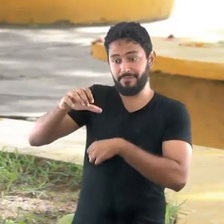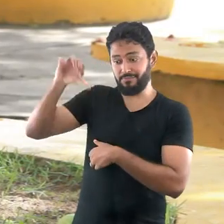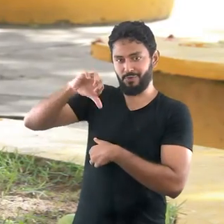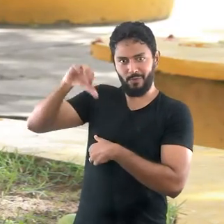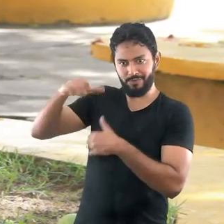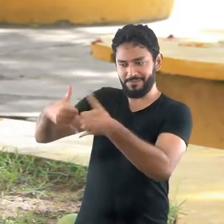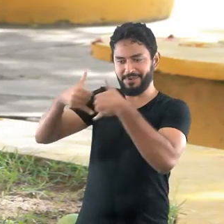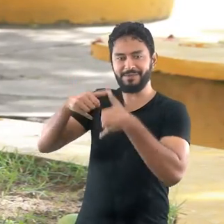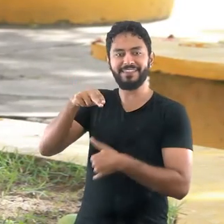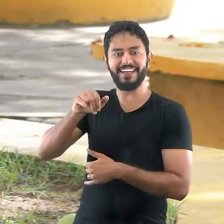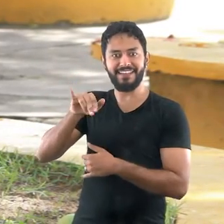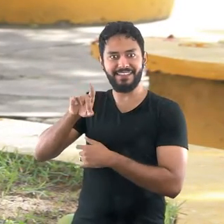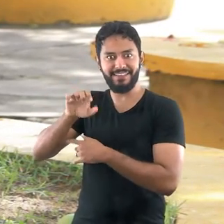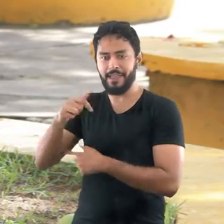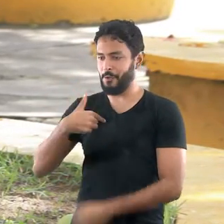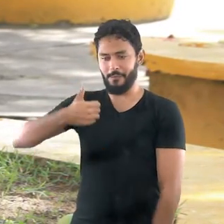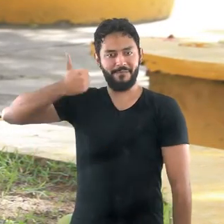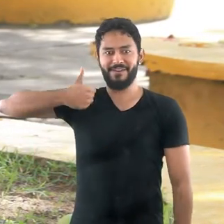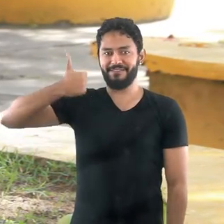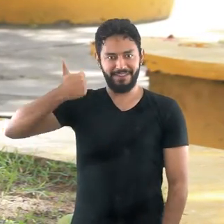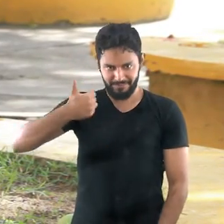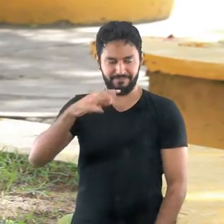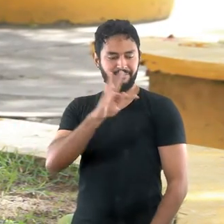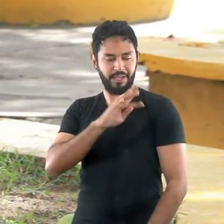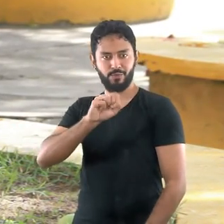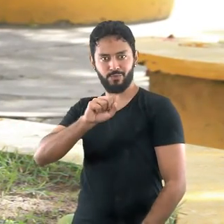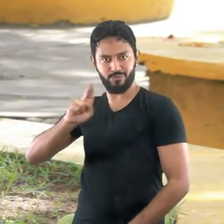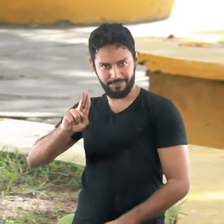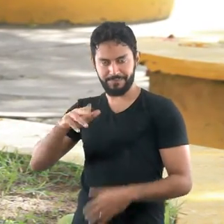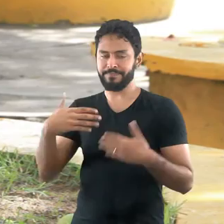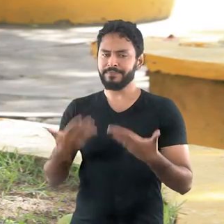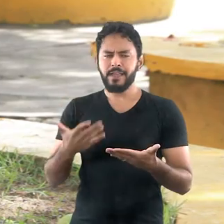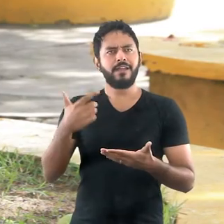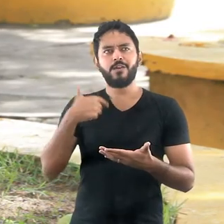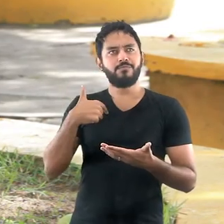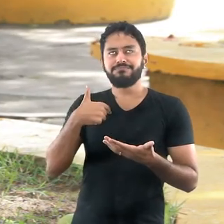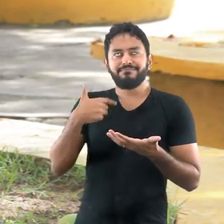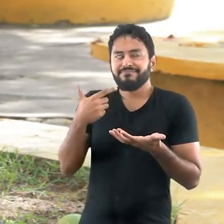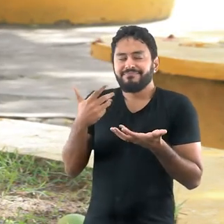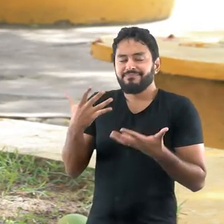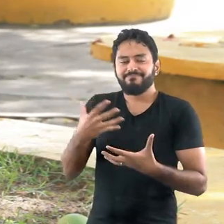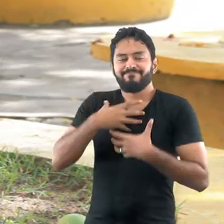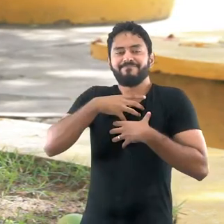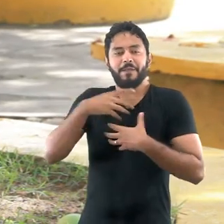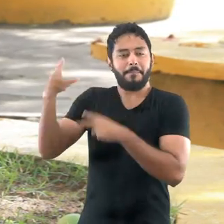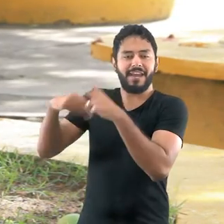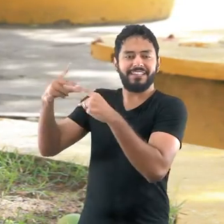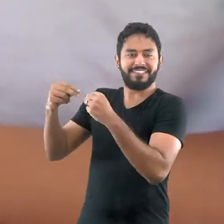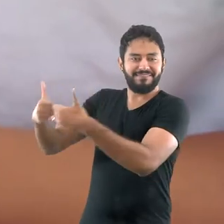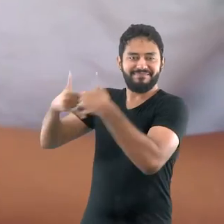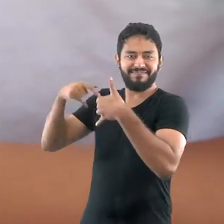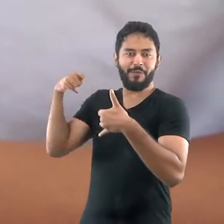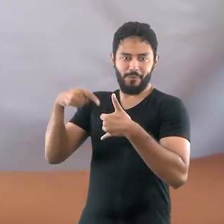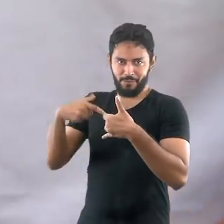primeiro lugar na modalidade técnico subsequente e para mim isso foi um grande presente que eu recebi no ano passado de participar